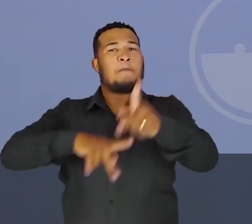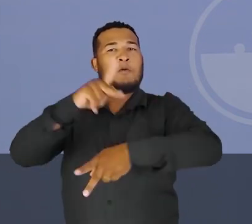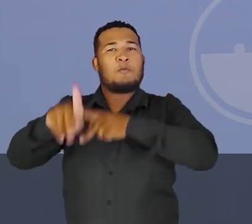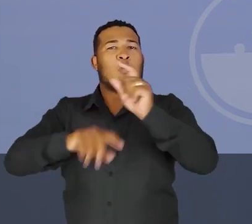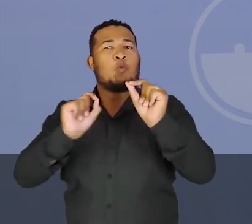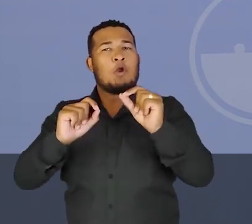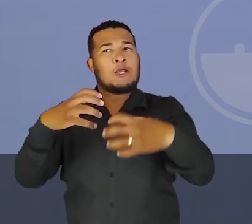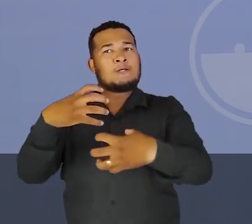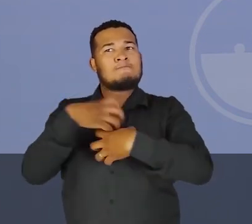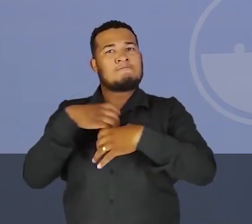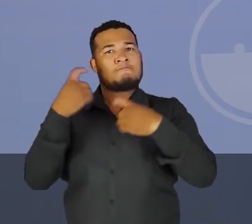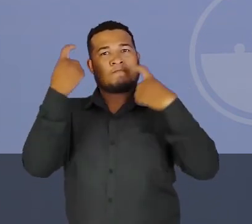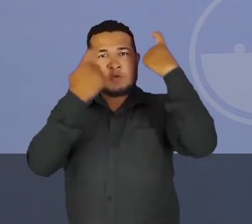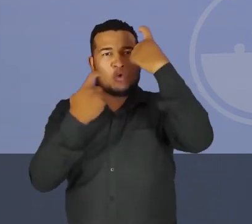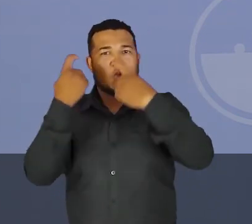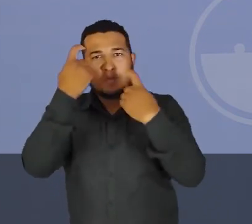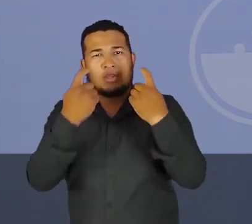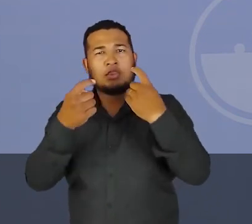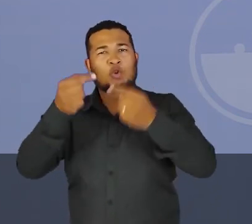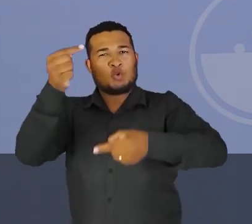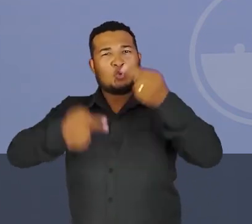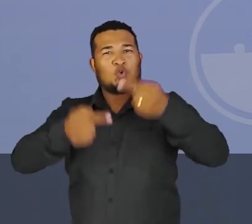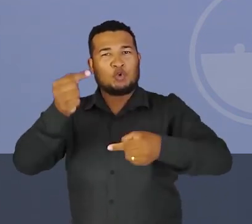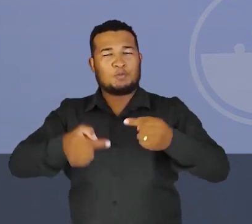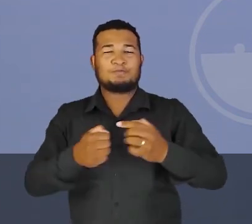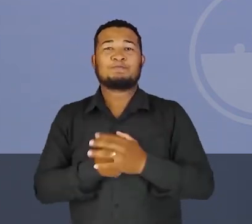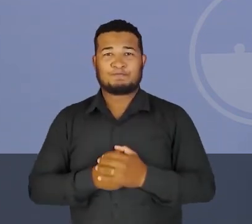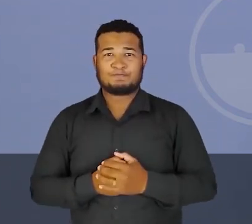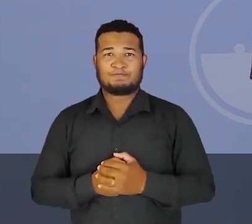uma preocupação, né, uma discussão. Bom,